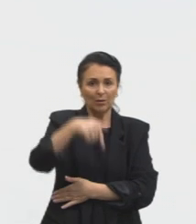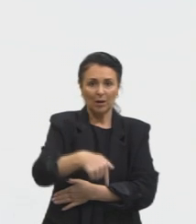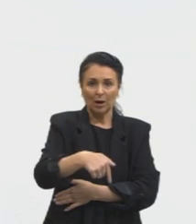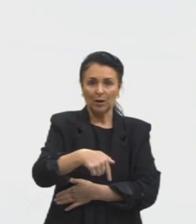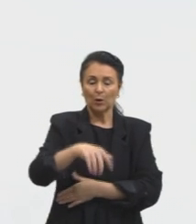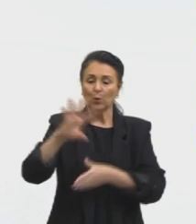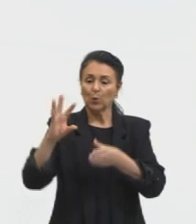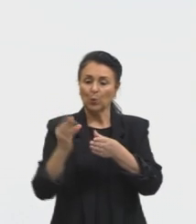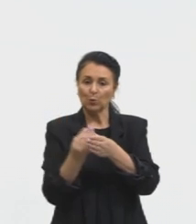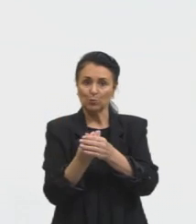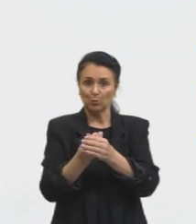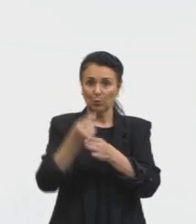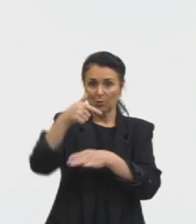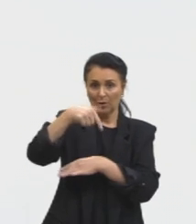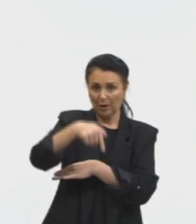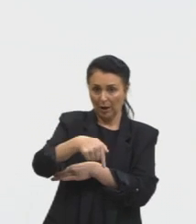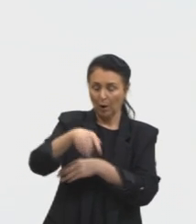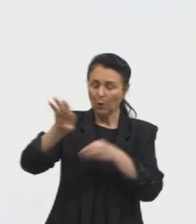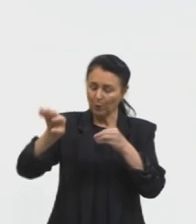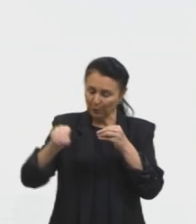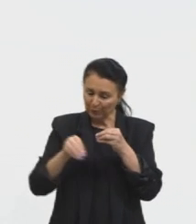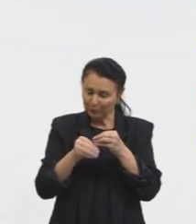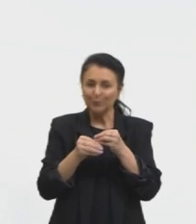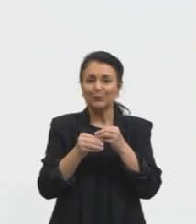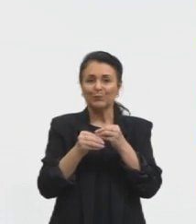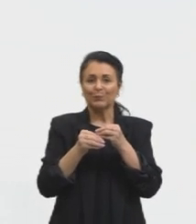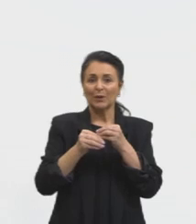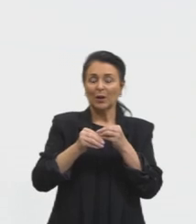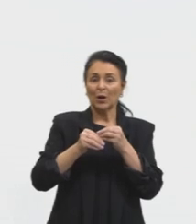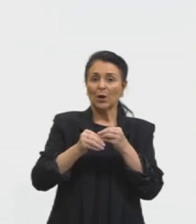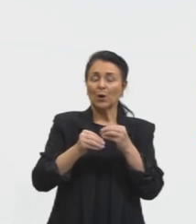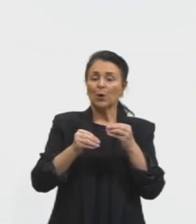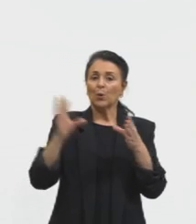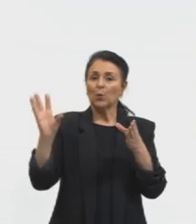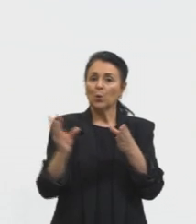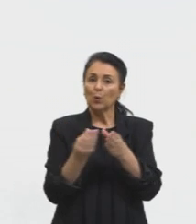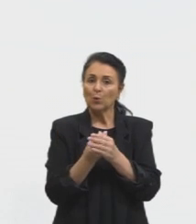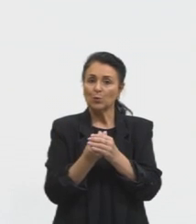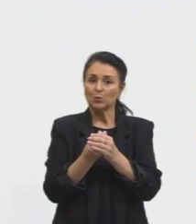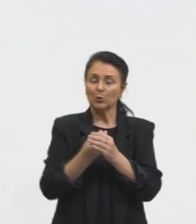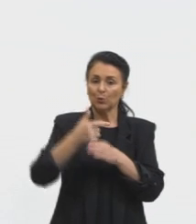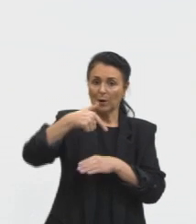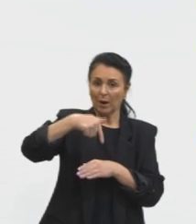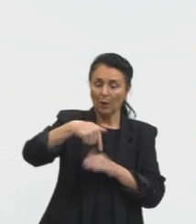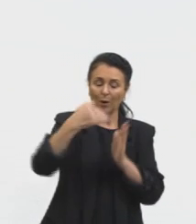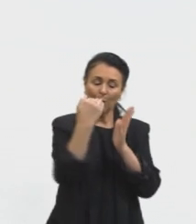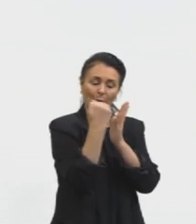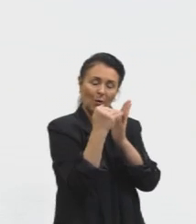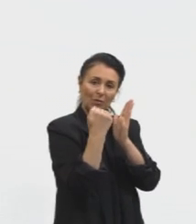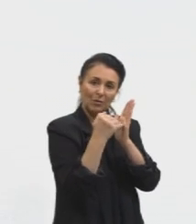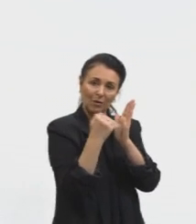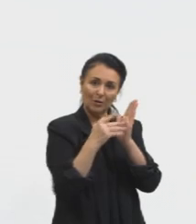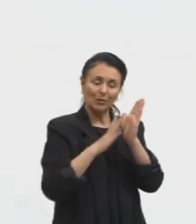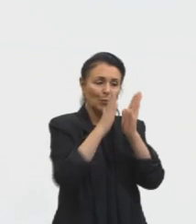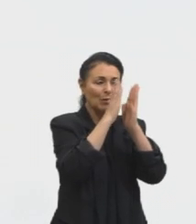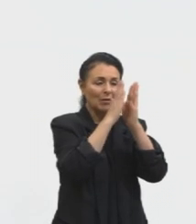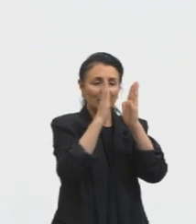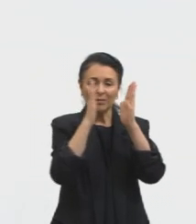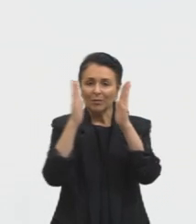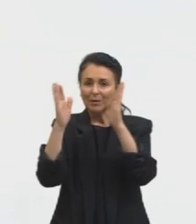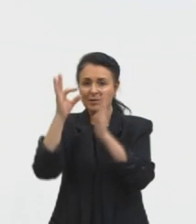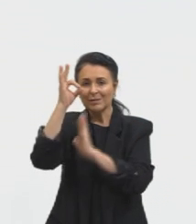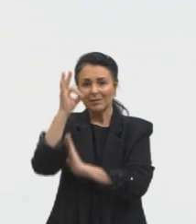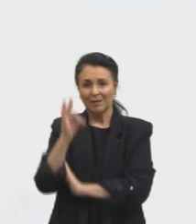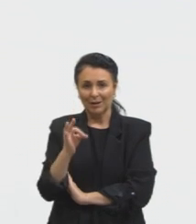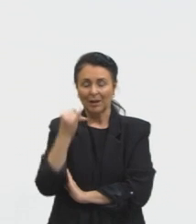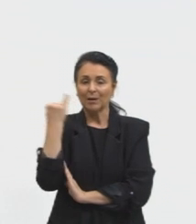conjunto dos números reais é completo o conjunto dos números reais é um conjunto or o Segue uma ordem né gente